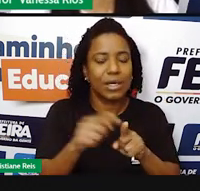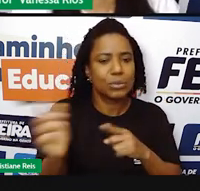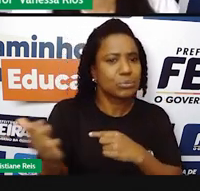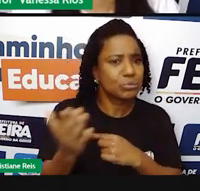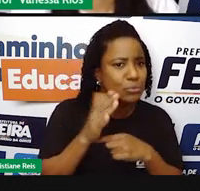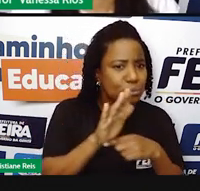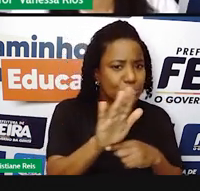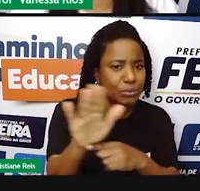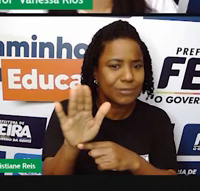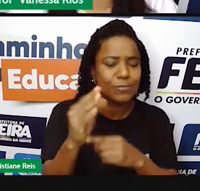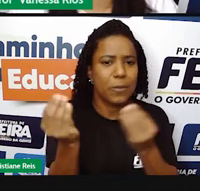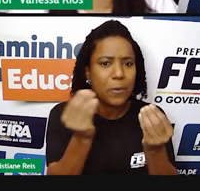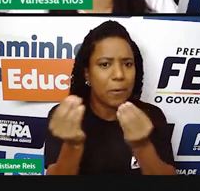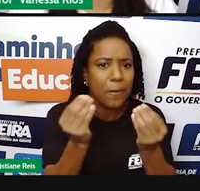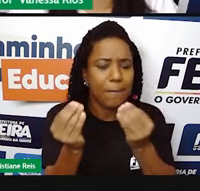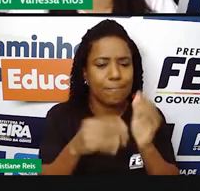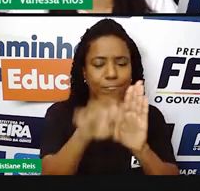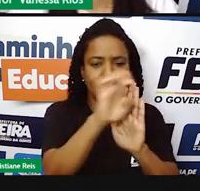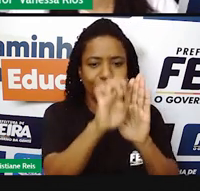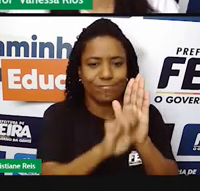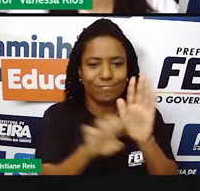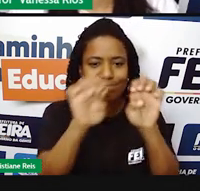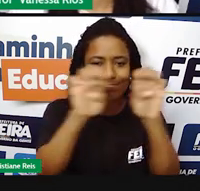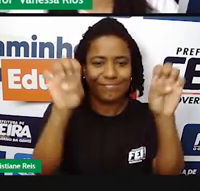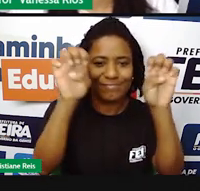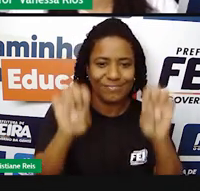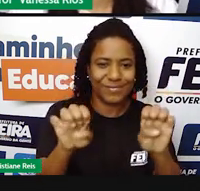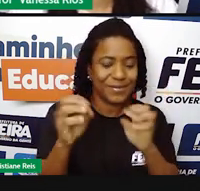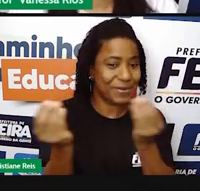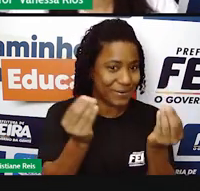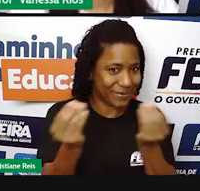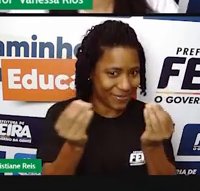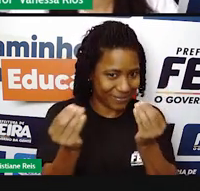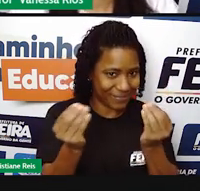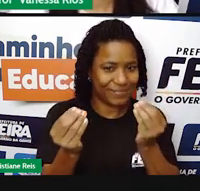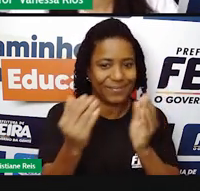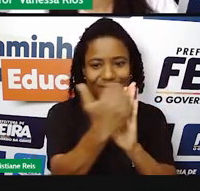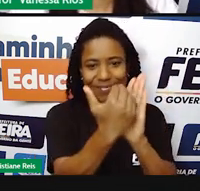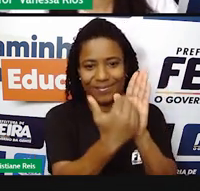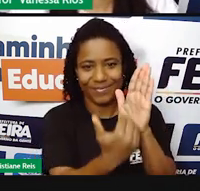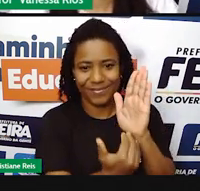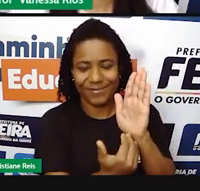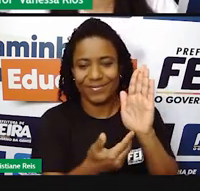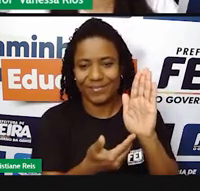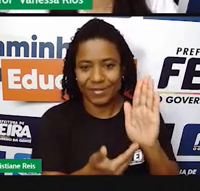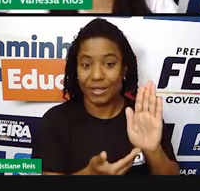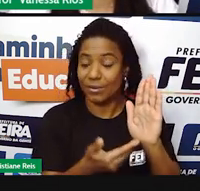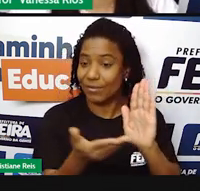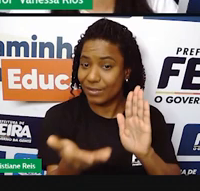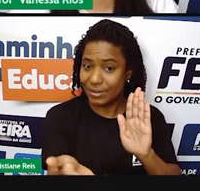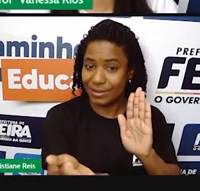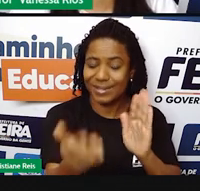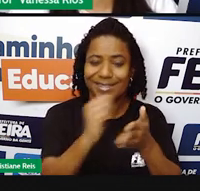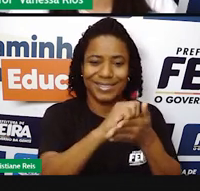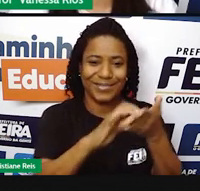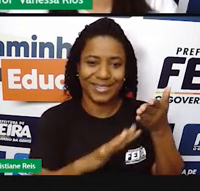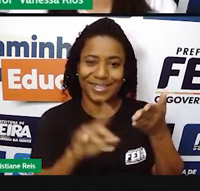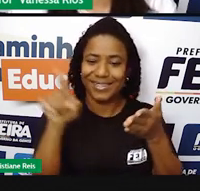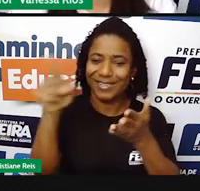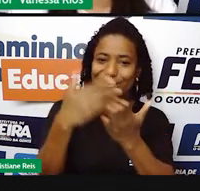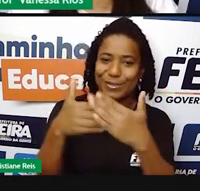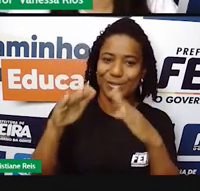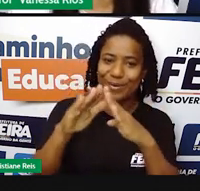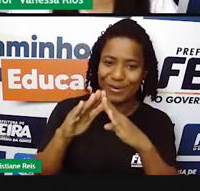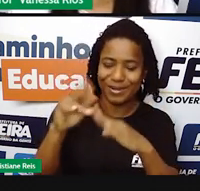a organização desse gênero textual. E agora com você. Então, continue aí com a atividade que a sua Pró, seu